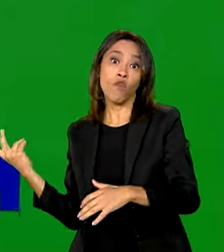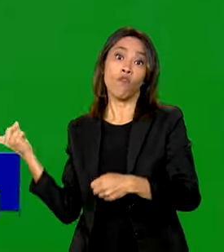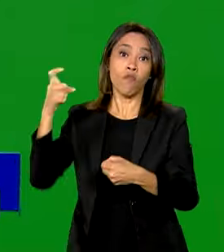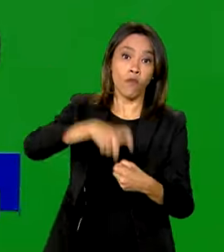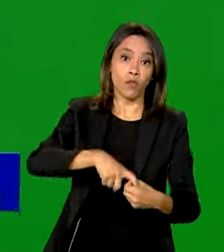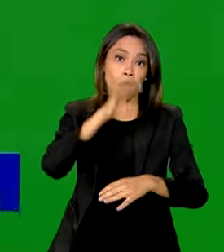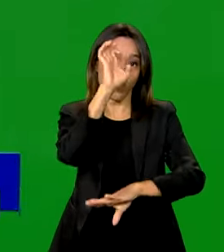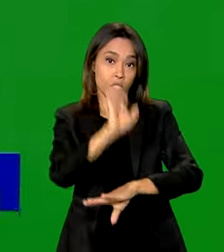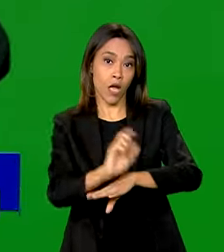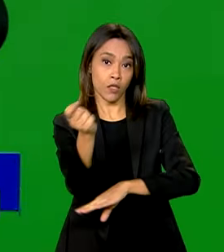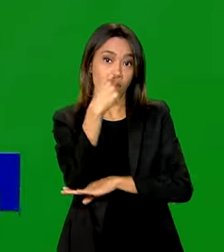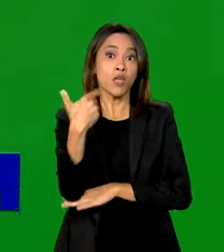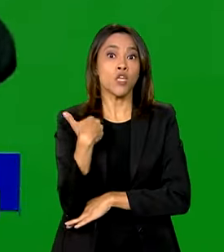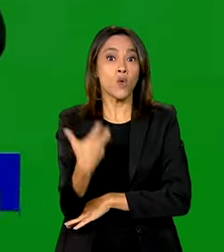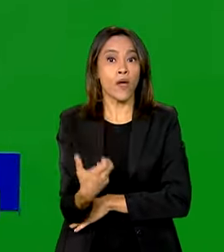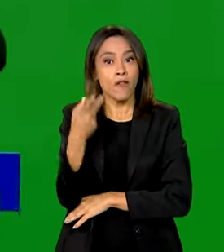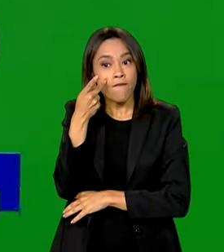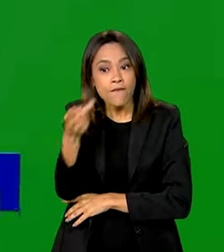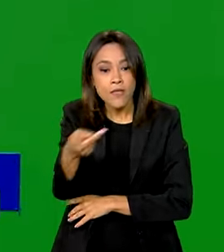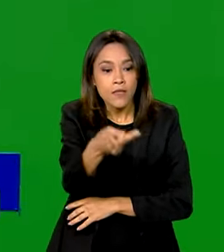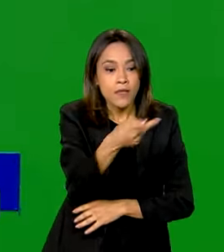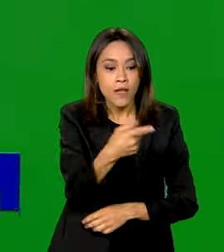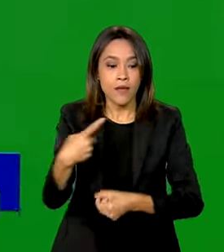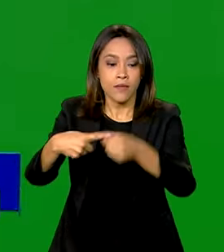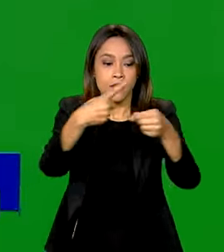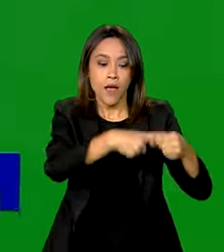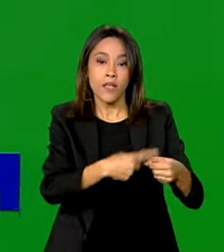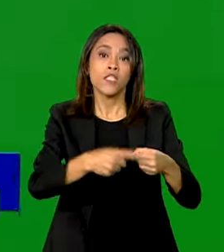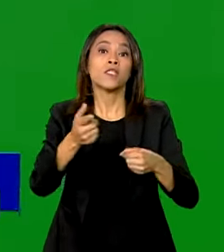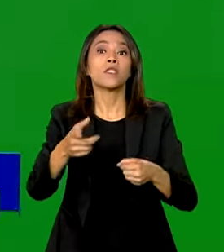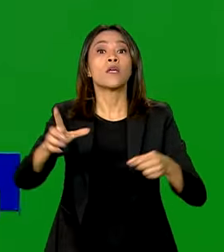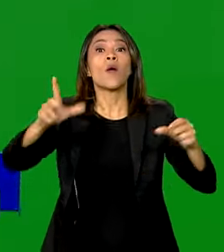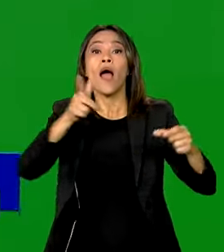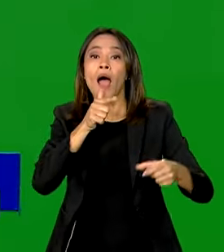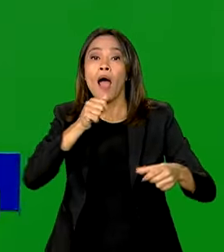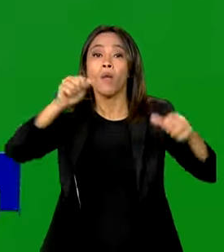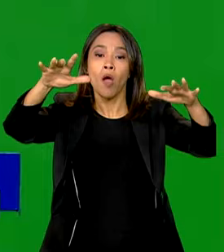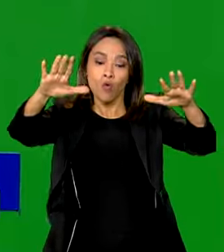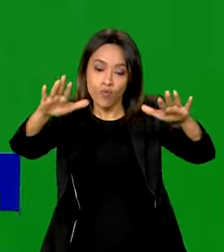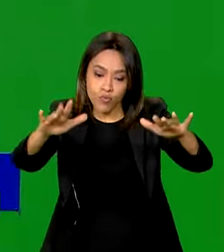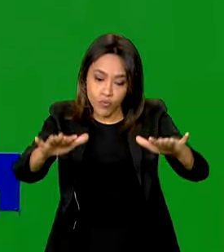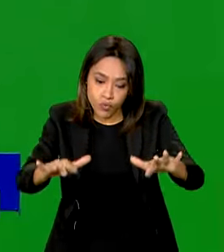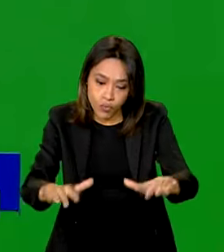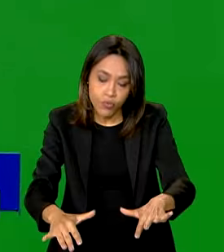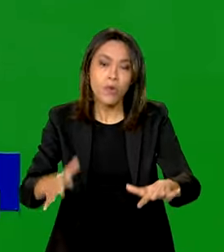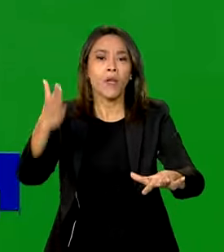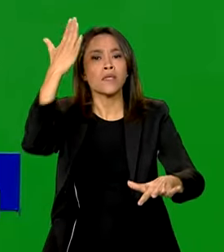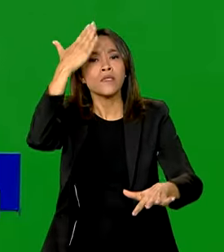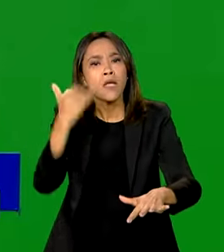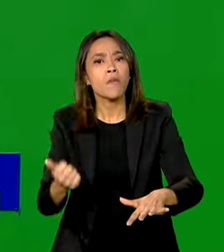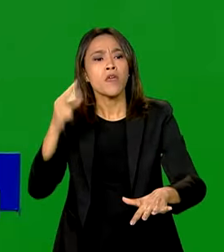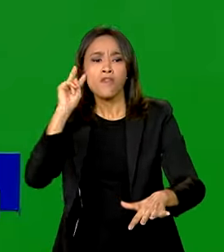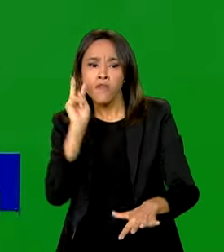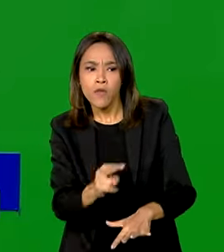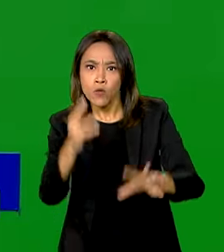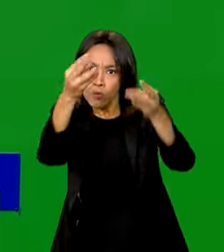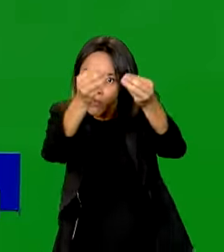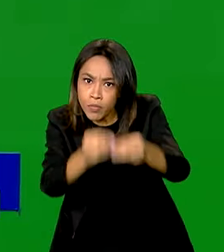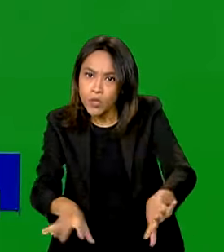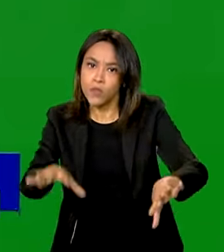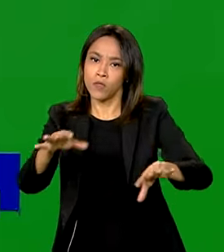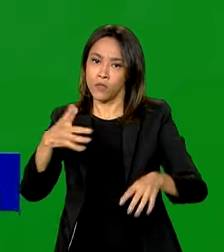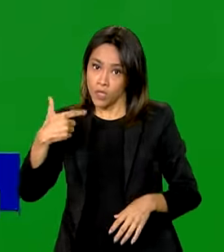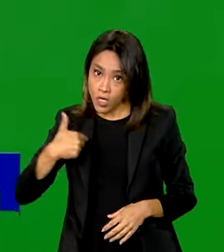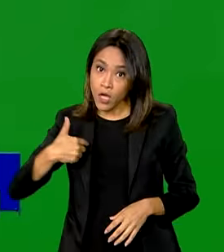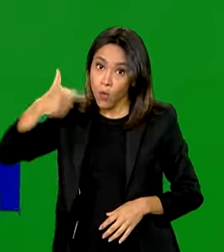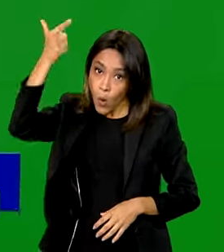quero visitar a cidade depois que a água foi embora para ver o estrago e o tamanho do estrago. E vou repetir uma